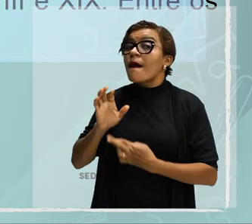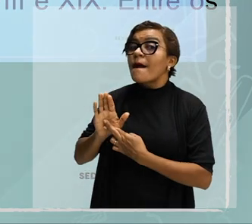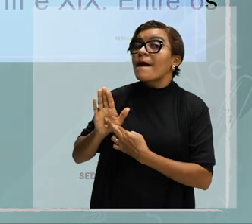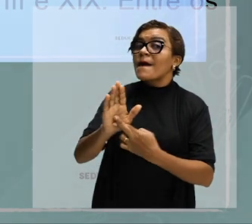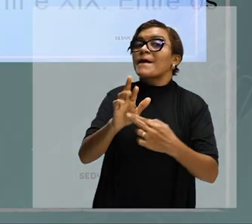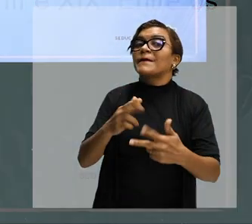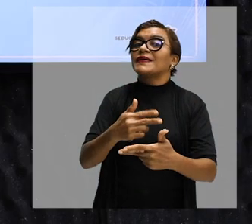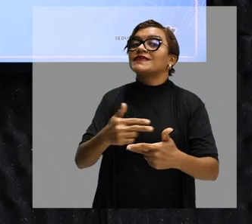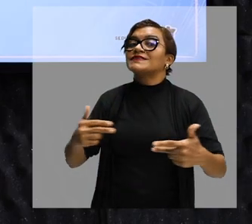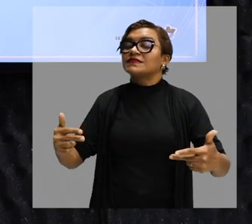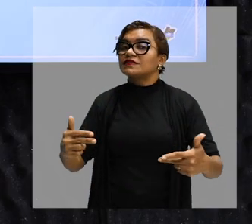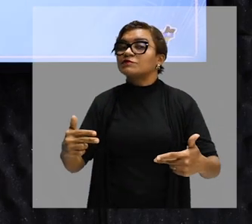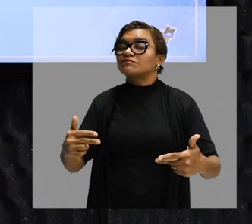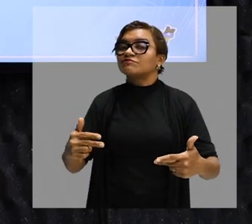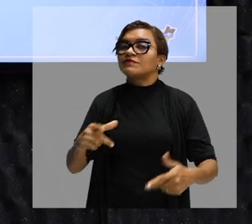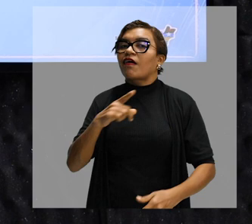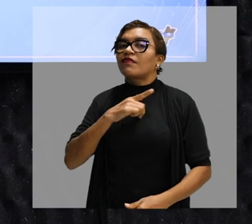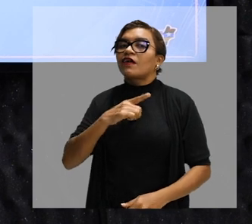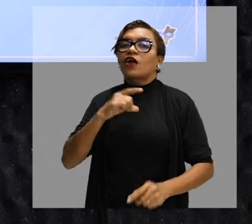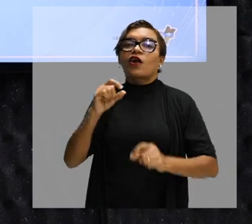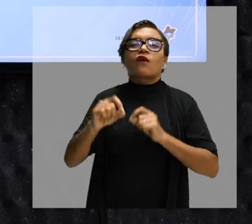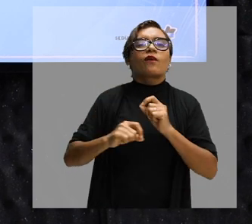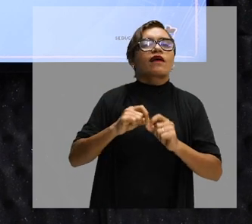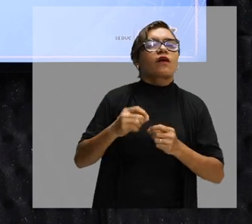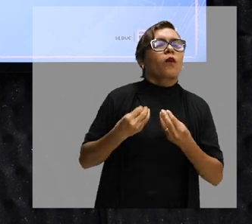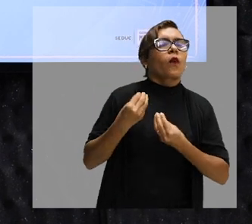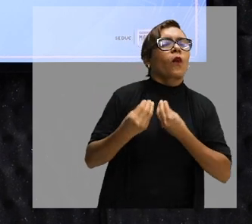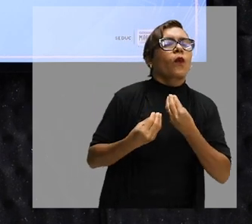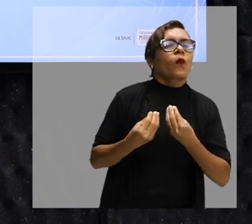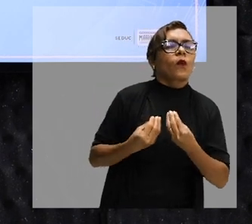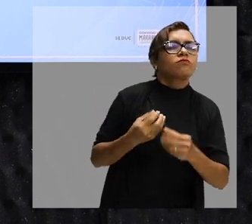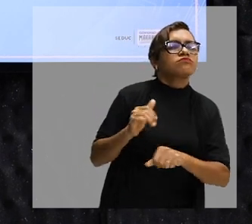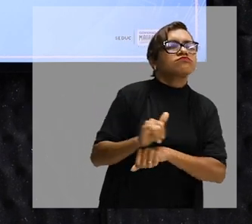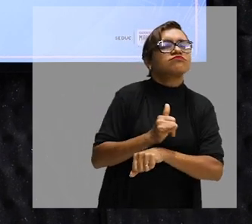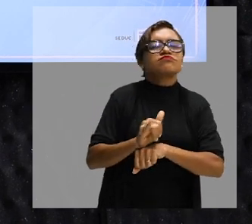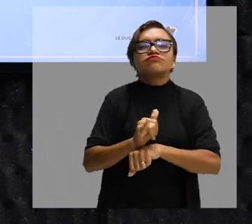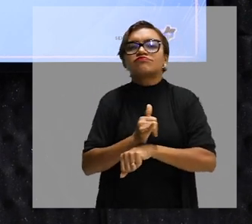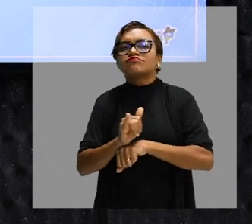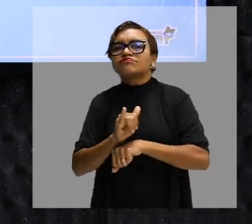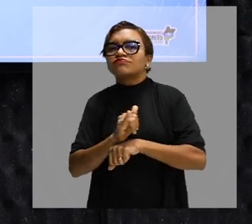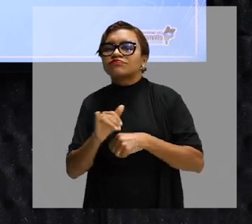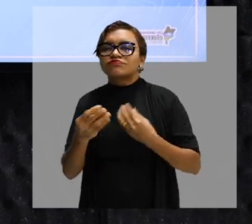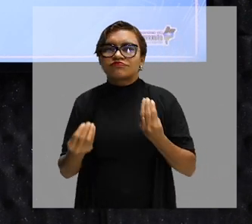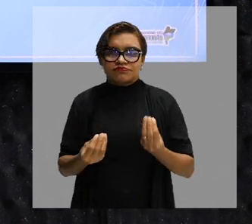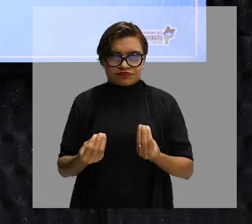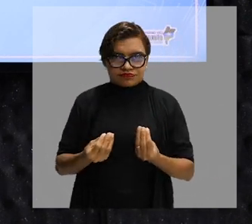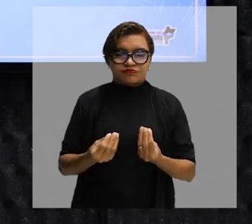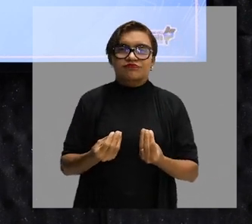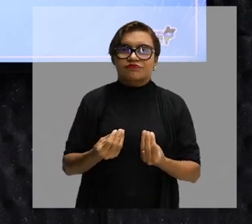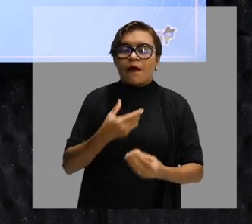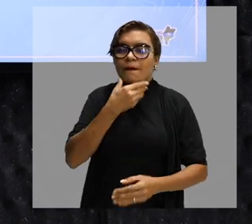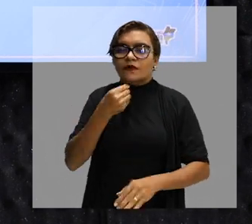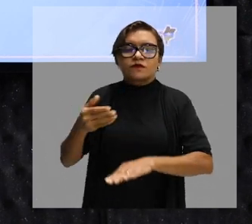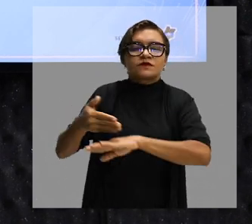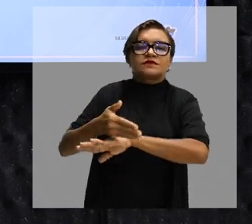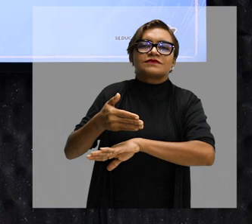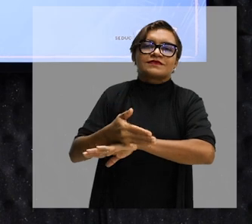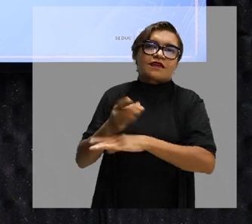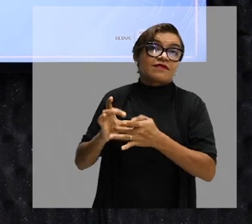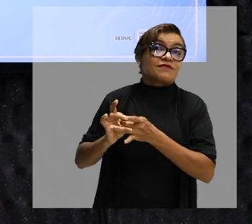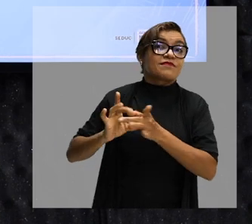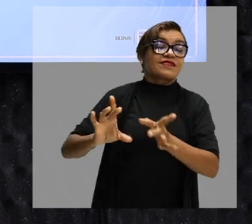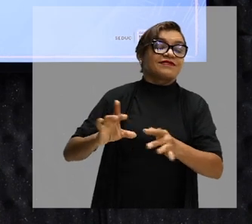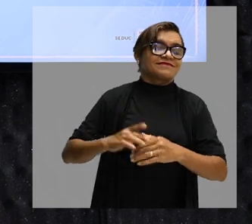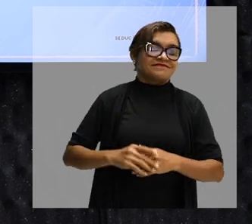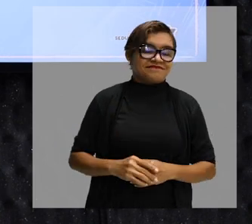representantes, aí nós temos que procurar, né, essa rapaziada que vai fazer parte deste liberalismo.